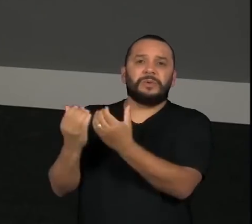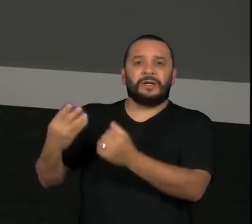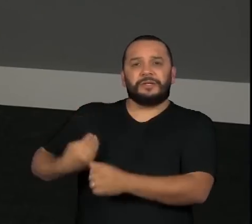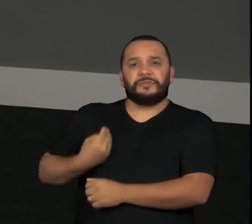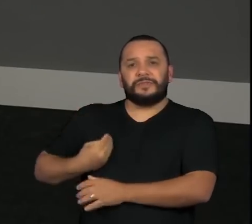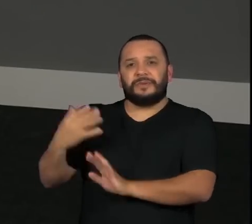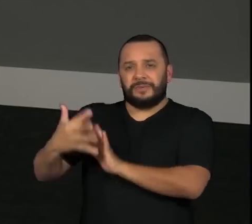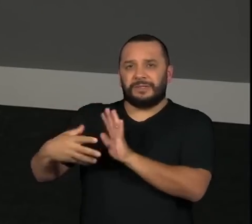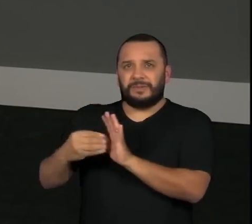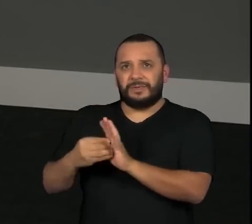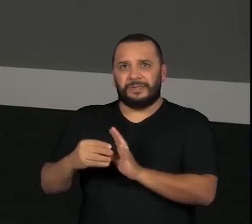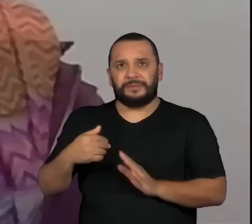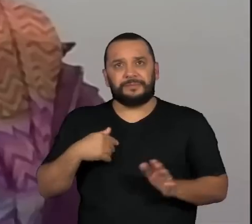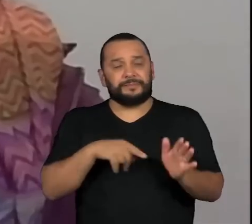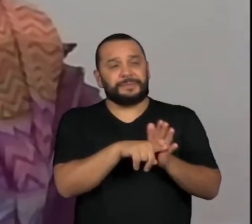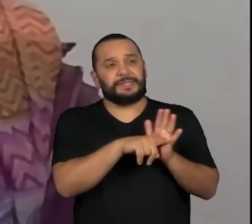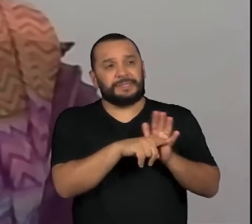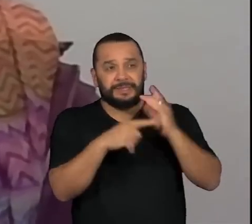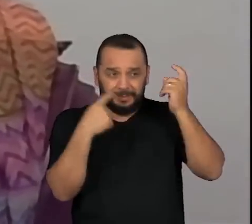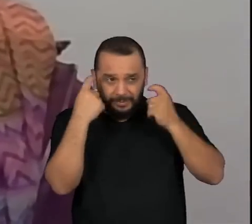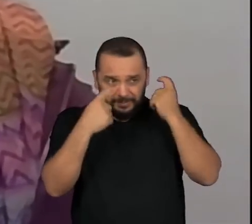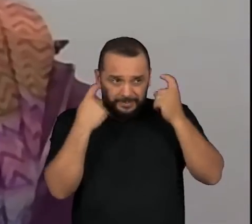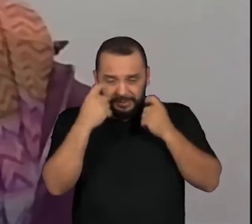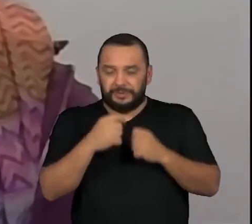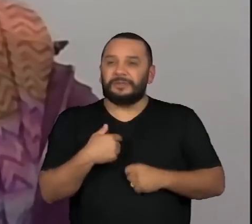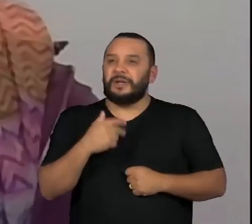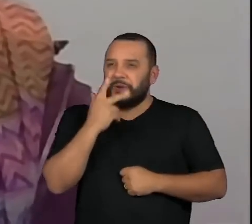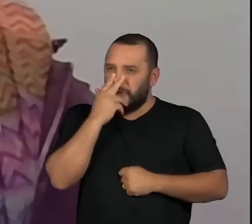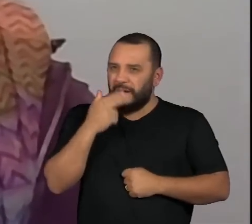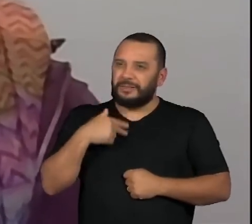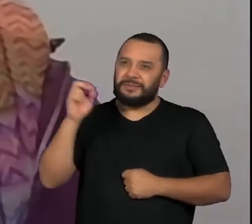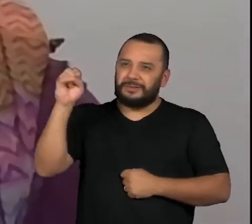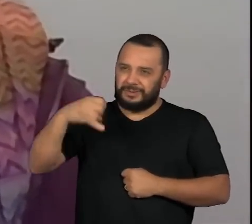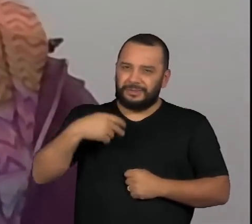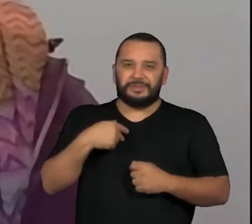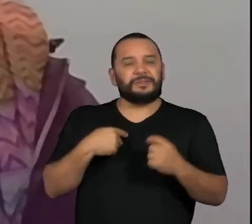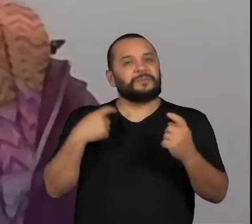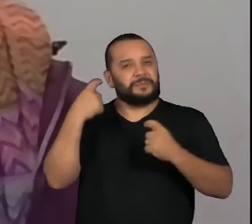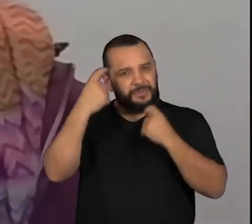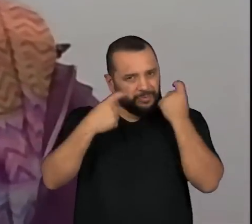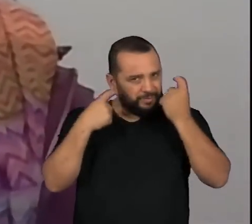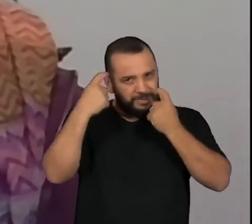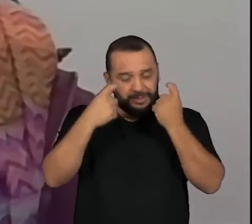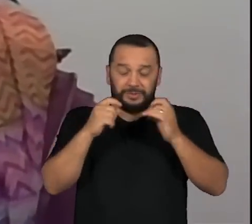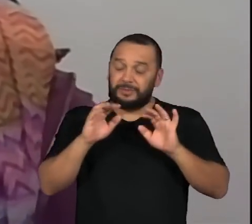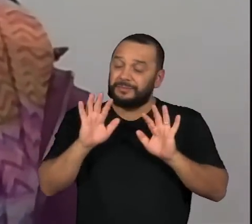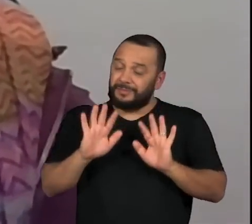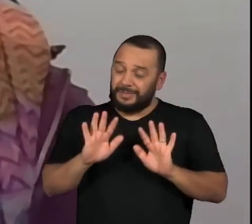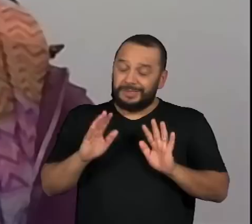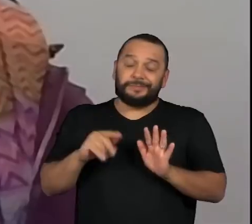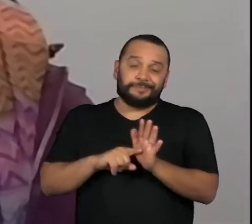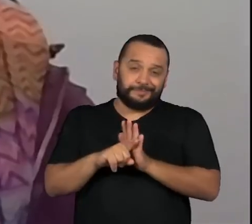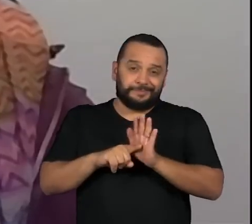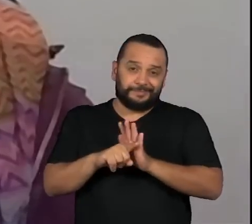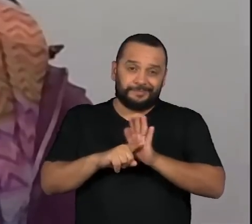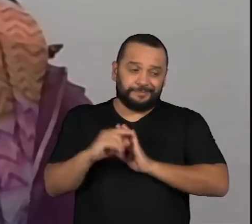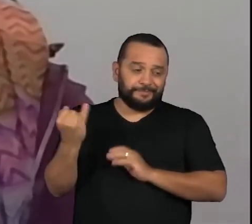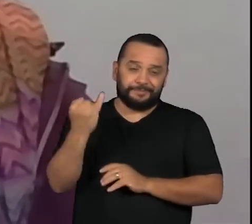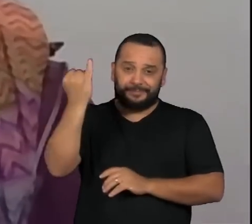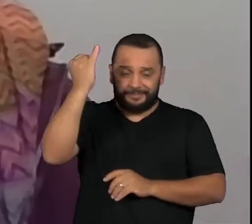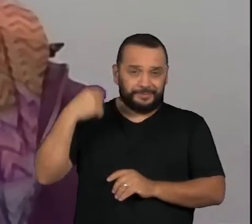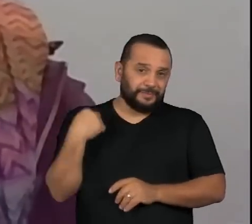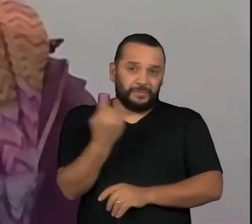pesquisa preocupante, né, Bianca? Eu acho que ela é preocupante, mas é bem importante, porque quanto mais a